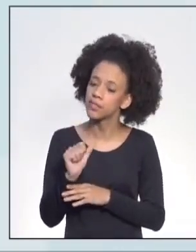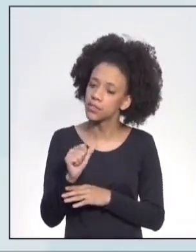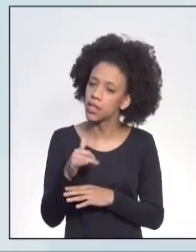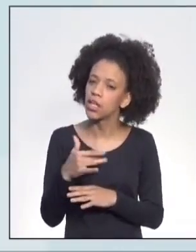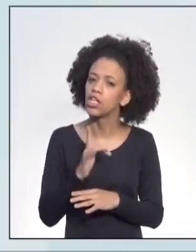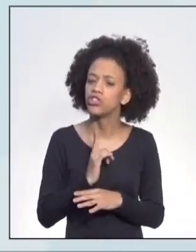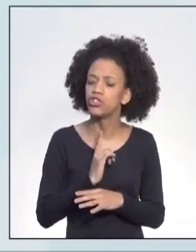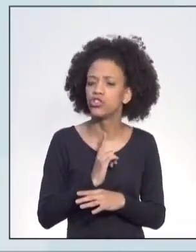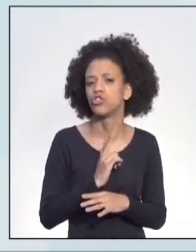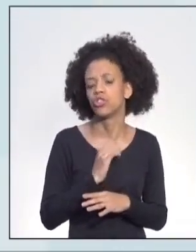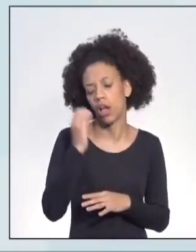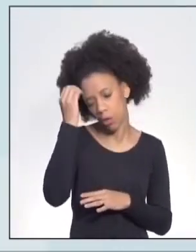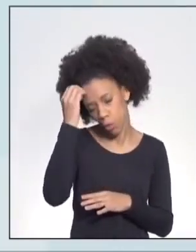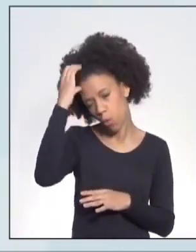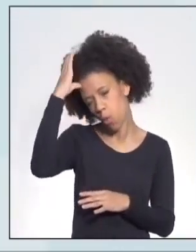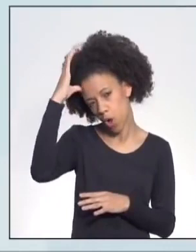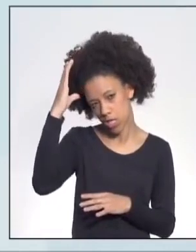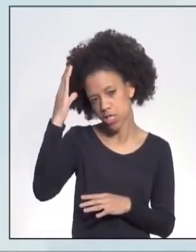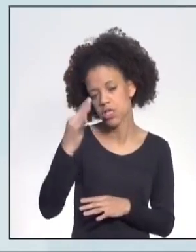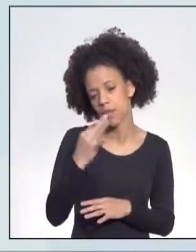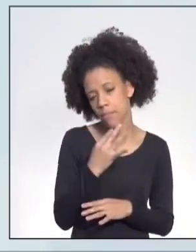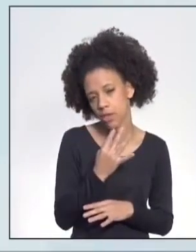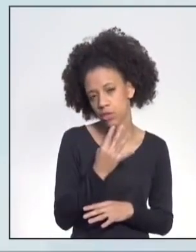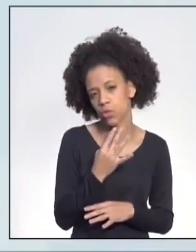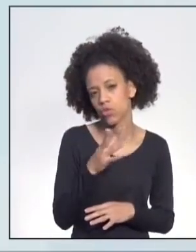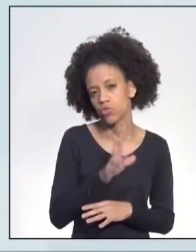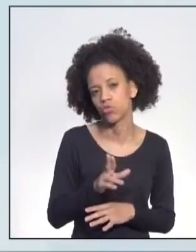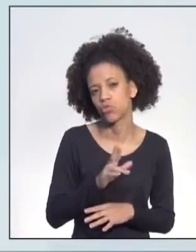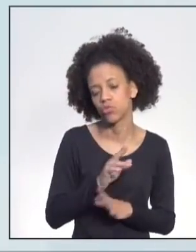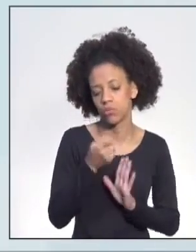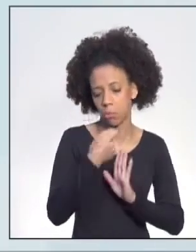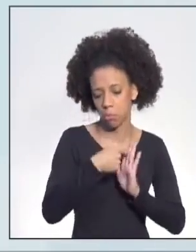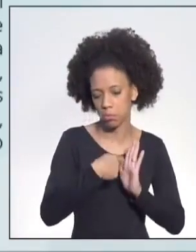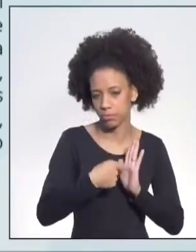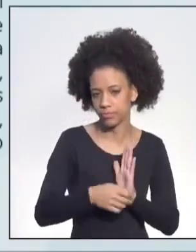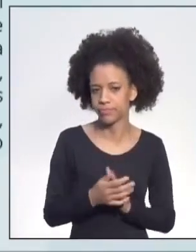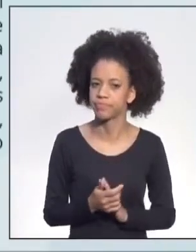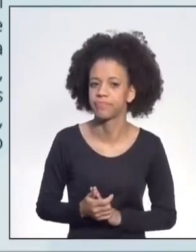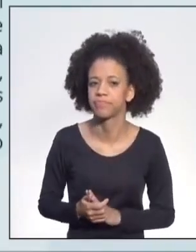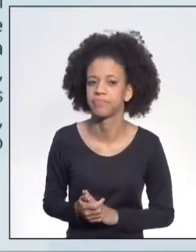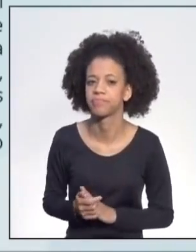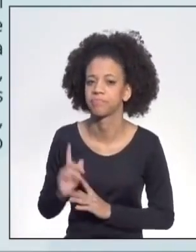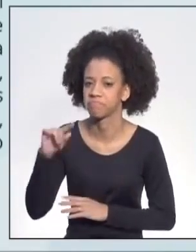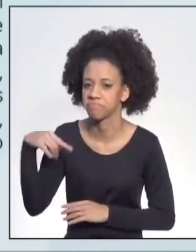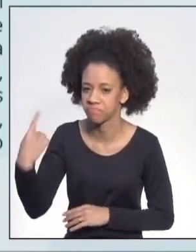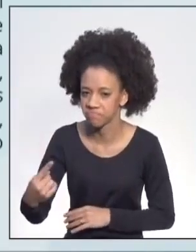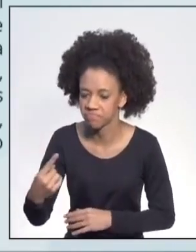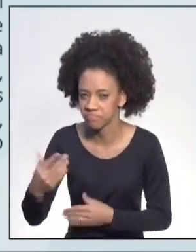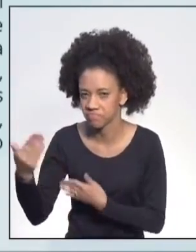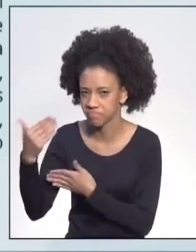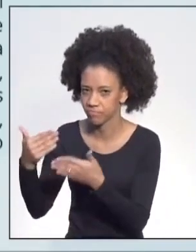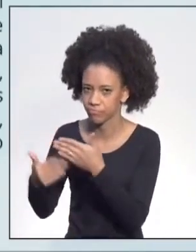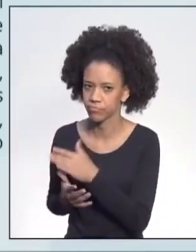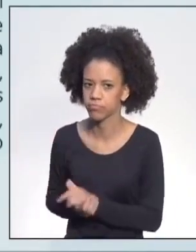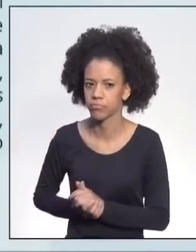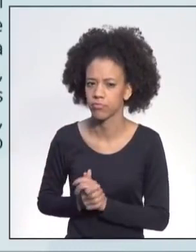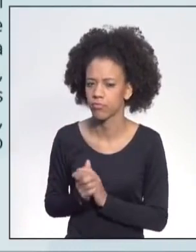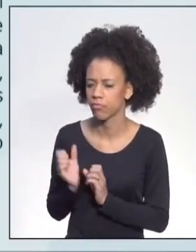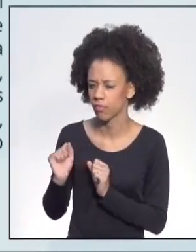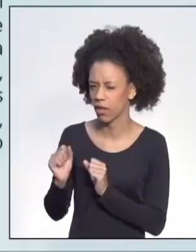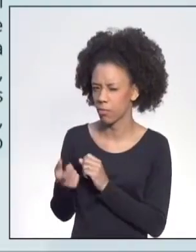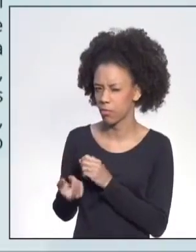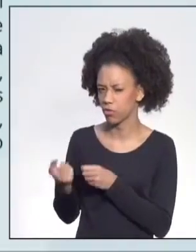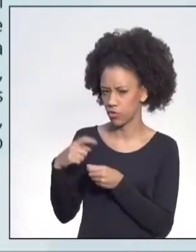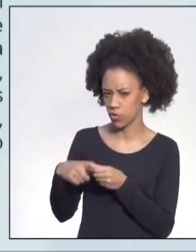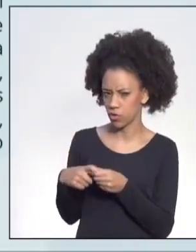a noção de utilização desse sistema de escrita. Vou passar mais uma tela. Pode voltar um pouquinho